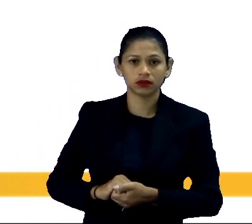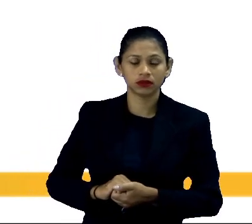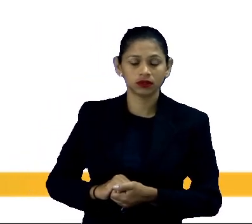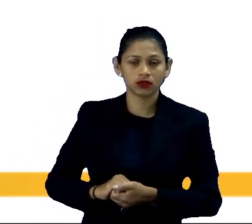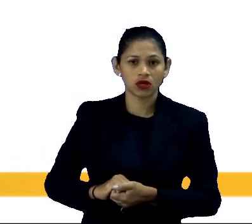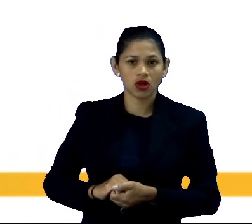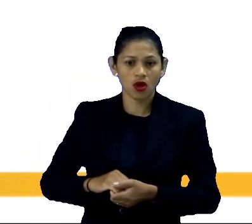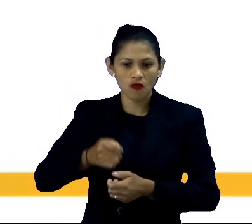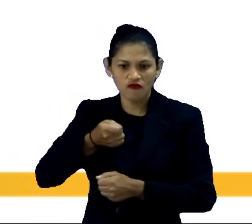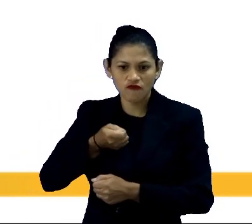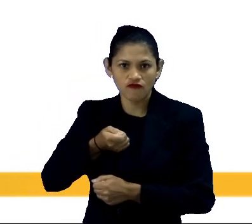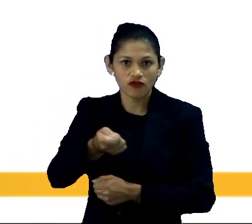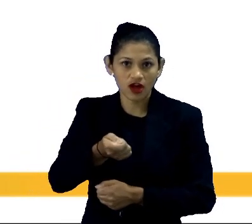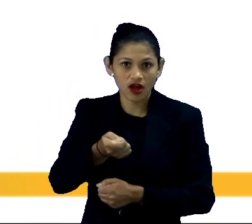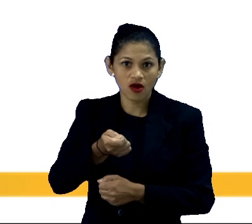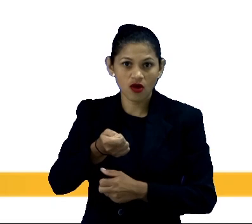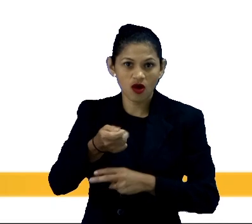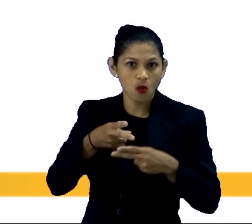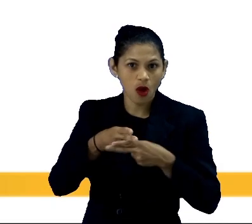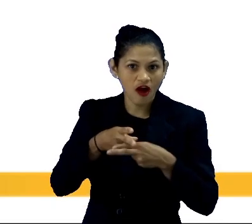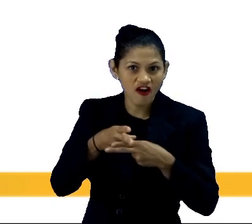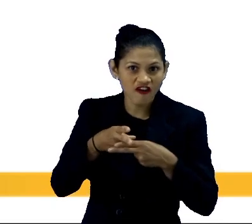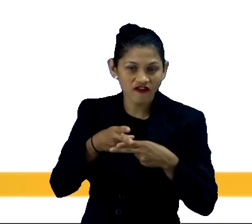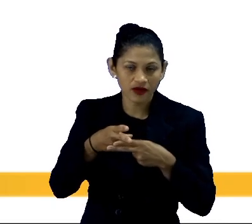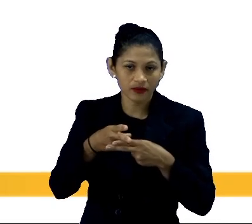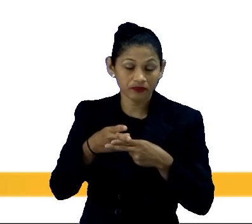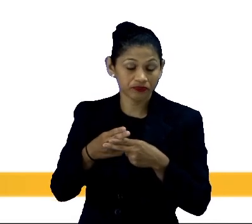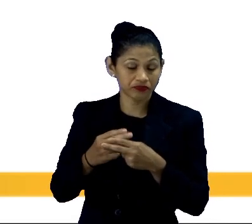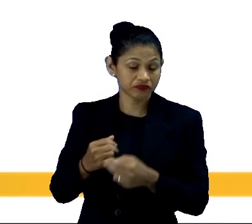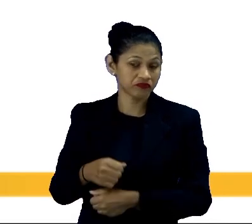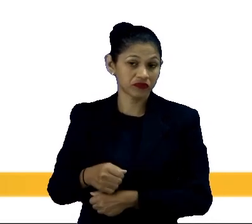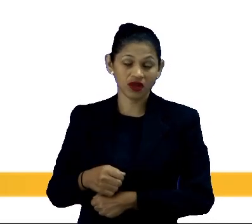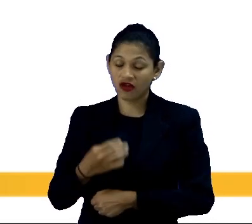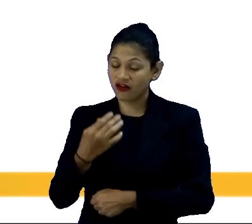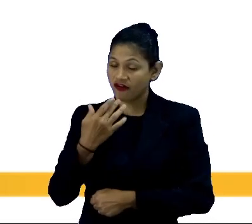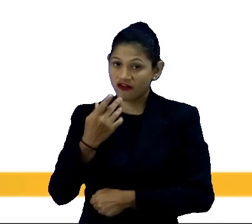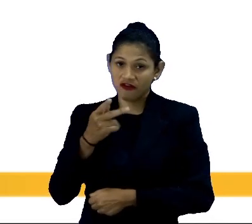Vamos furar de faca. Faca não me atravessa.